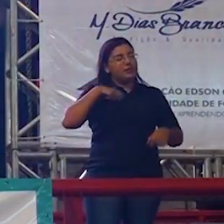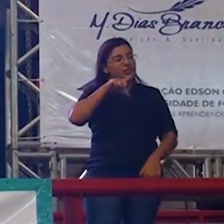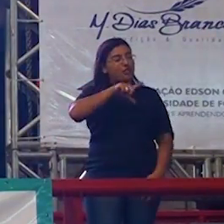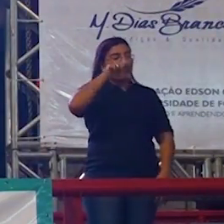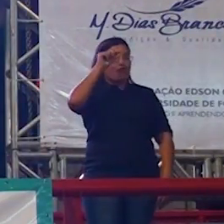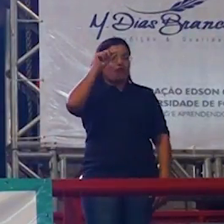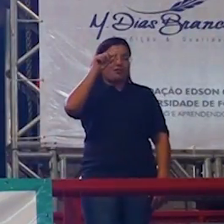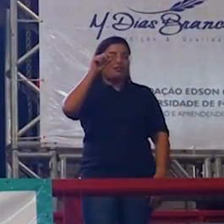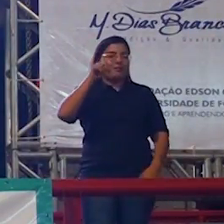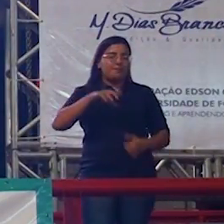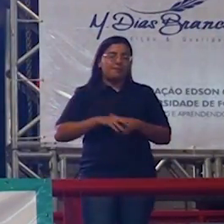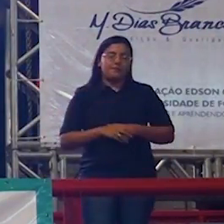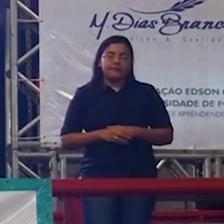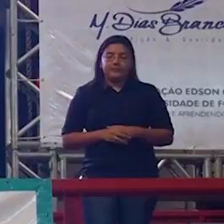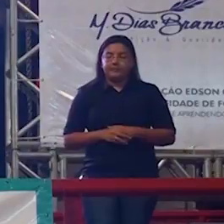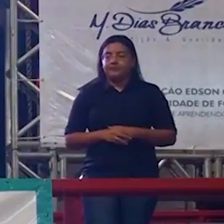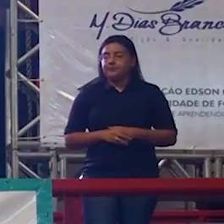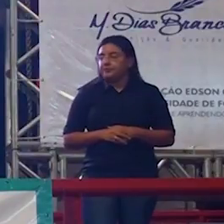Olha aqui,